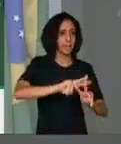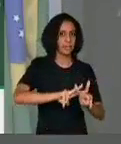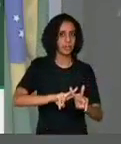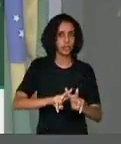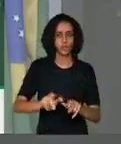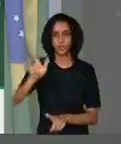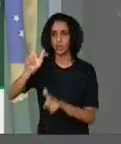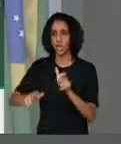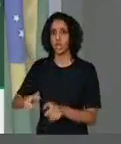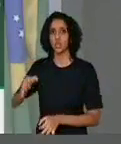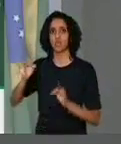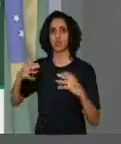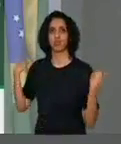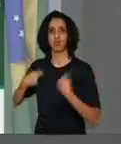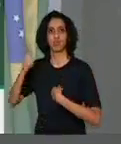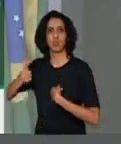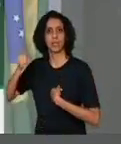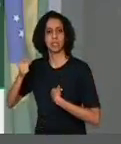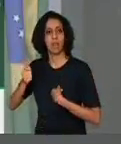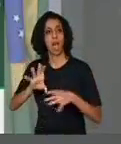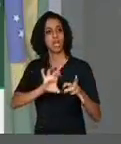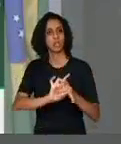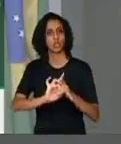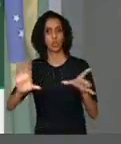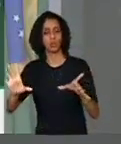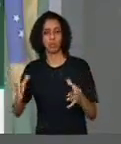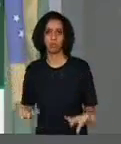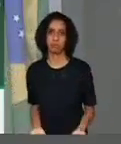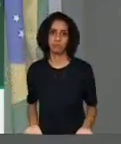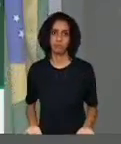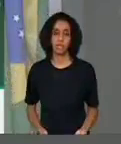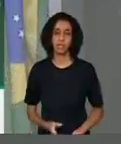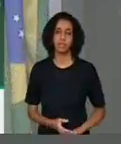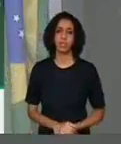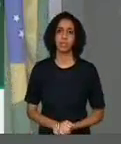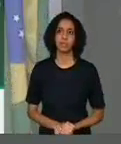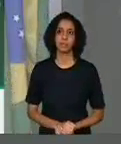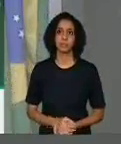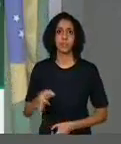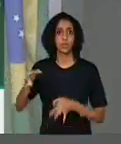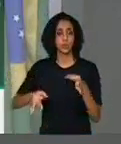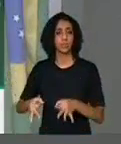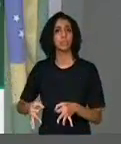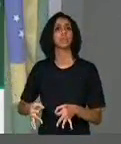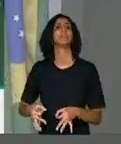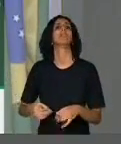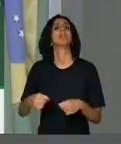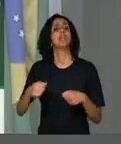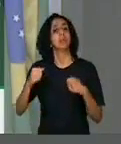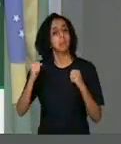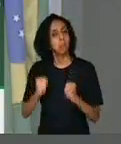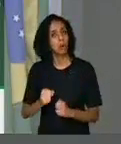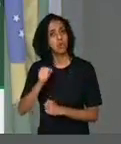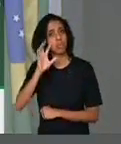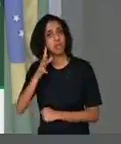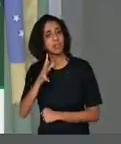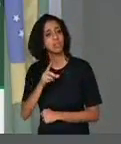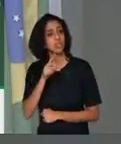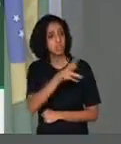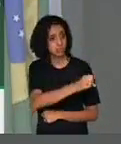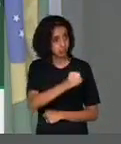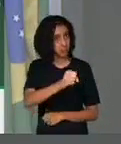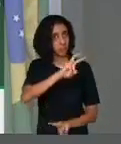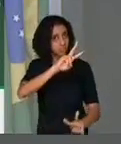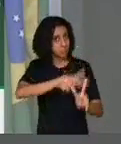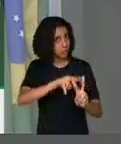justiça tem que ter instrumentos para penalizar. A justiça tem que ter instrumentos para fazer que aqueles